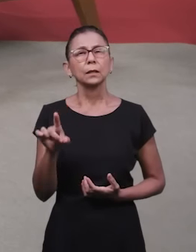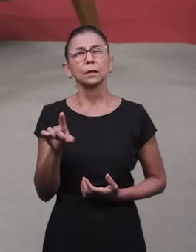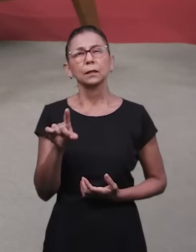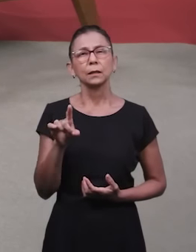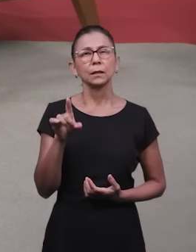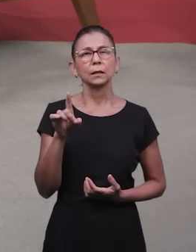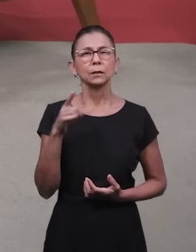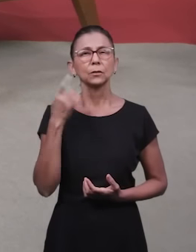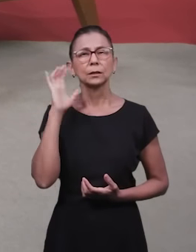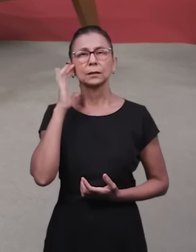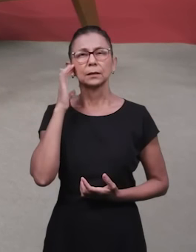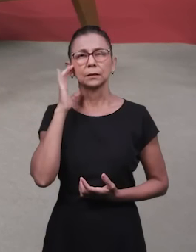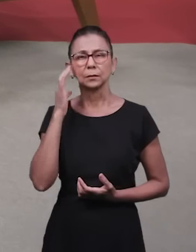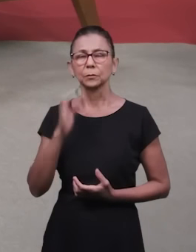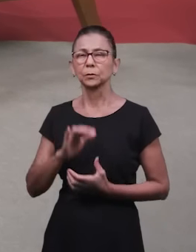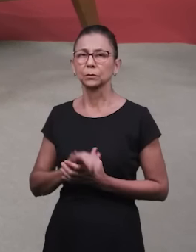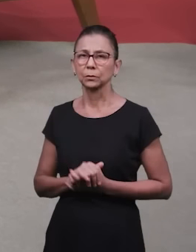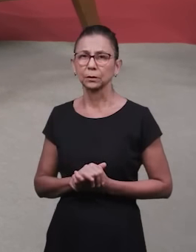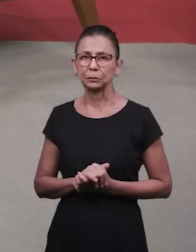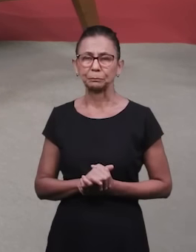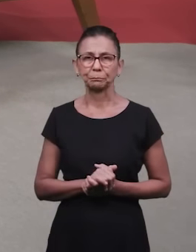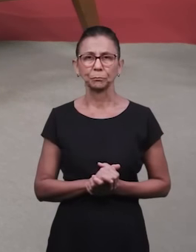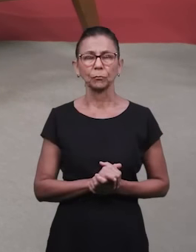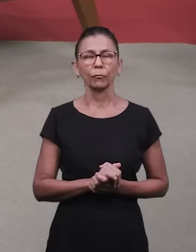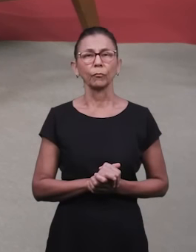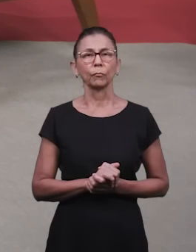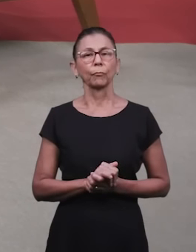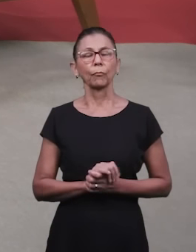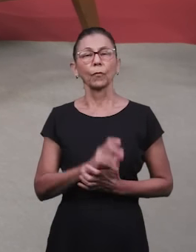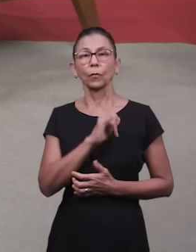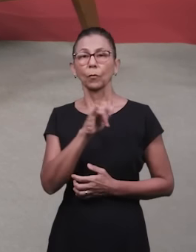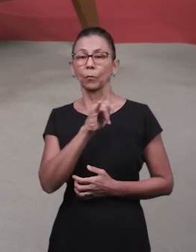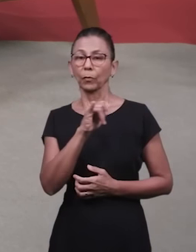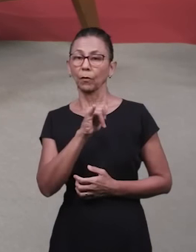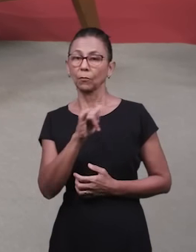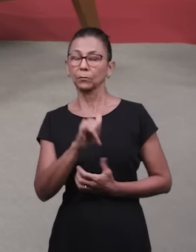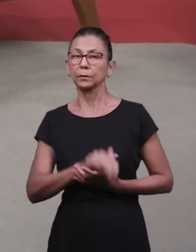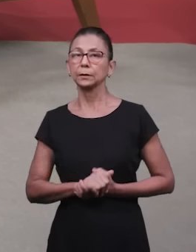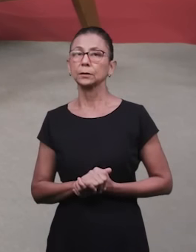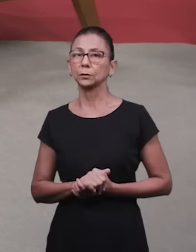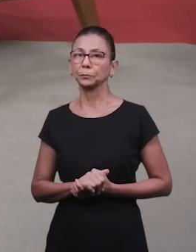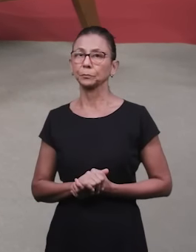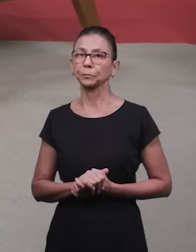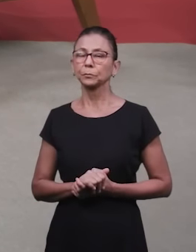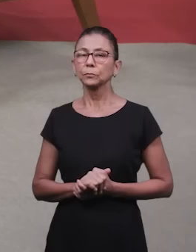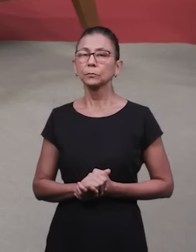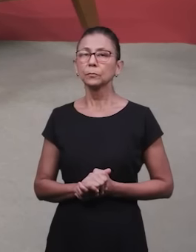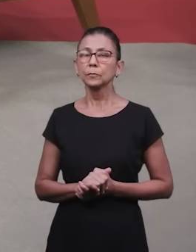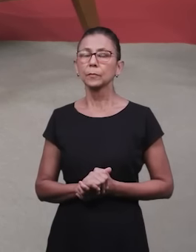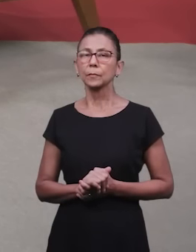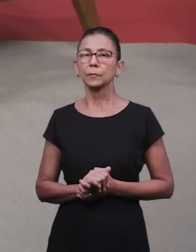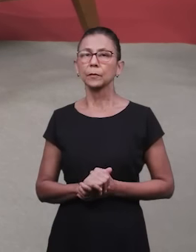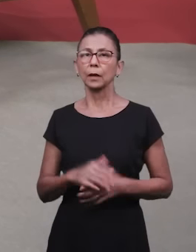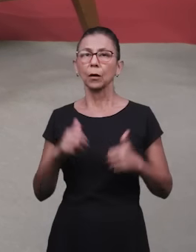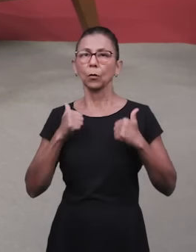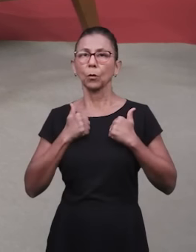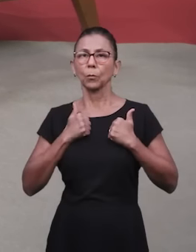E nós entendemos então que essas palavras, elas são de alerta no sentido de que as pessoas, para não dizer a igreja, mas as